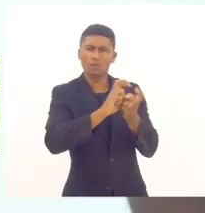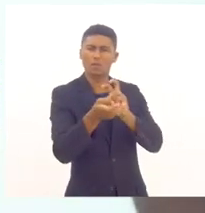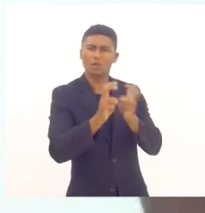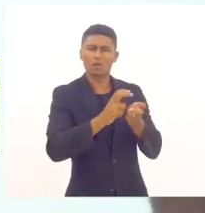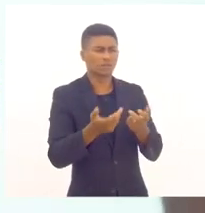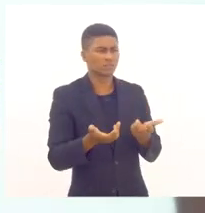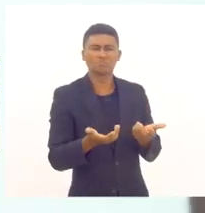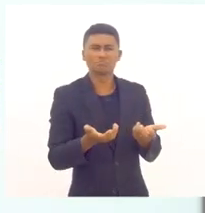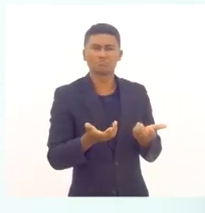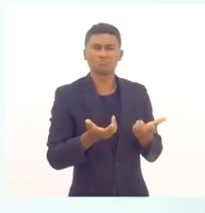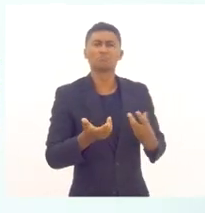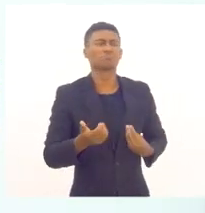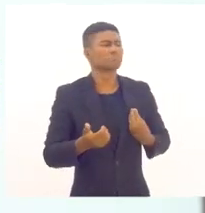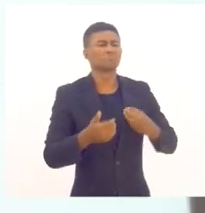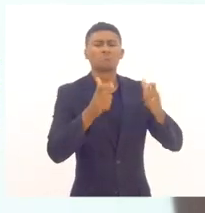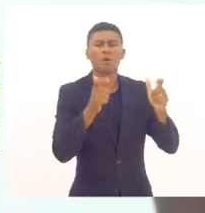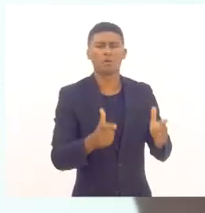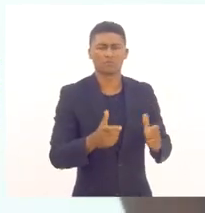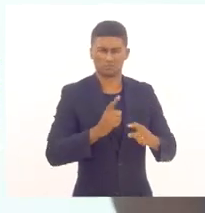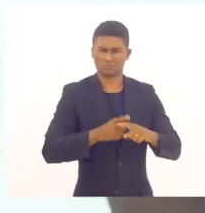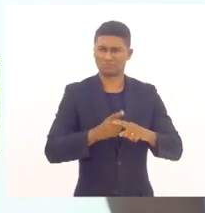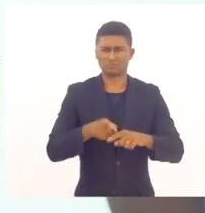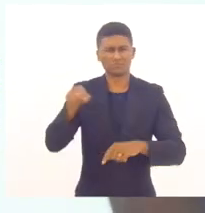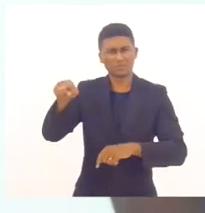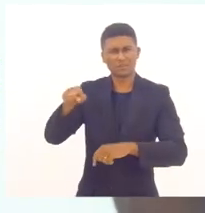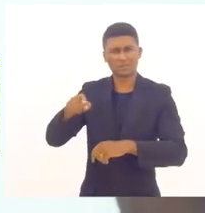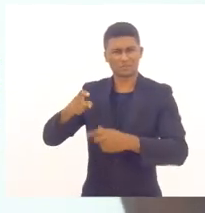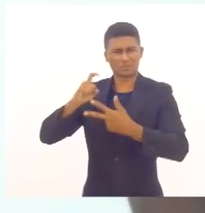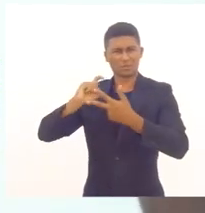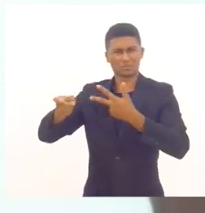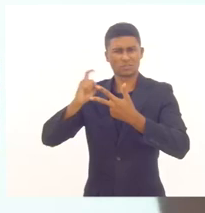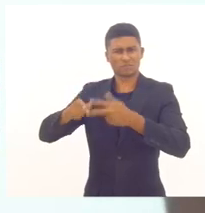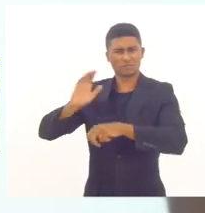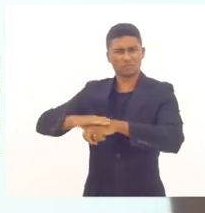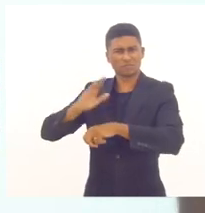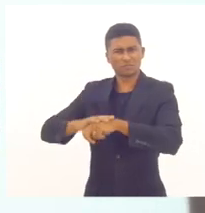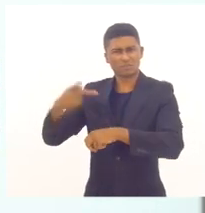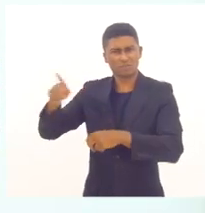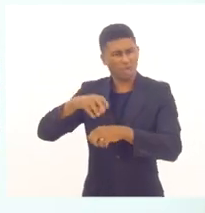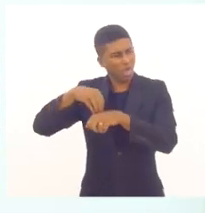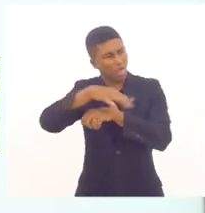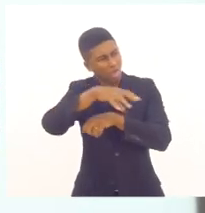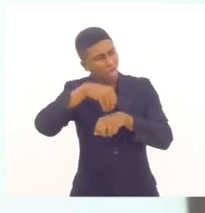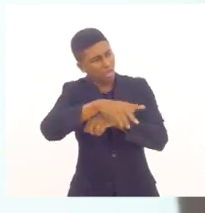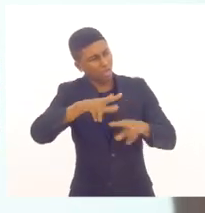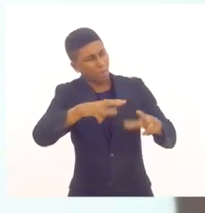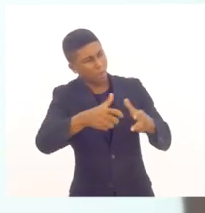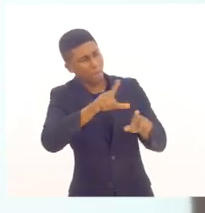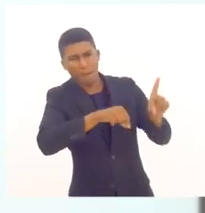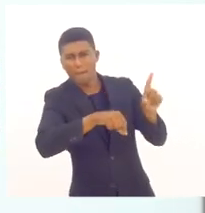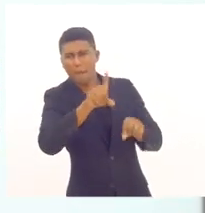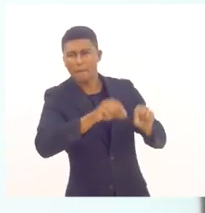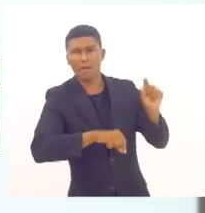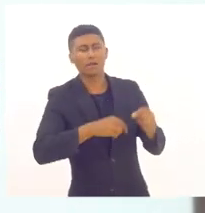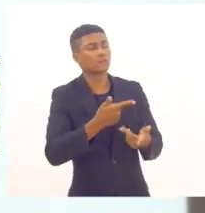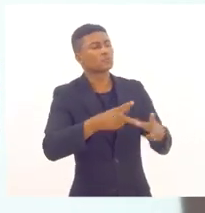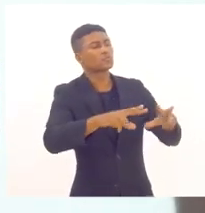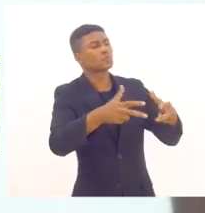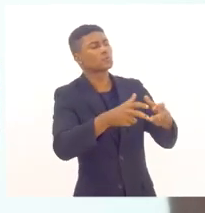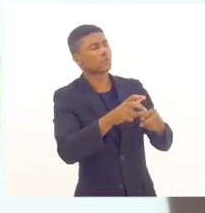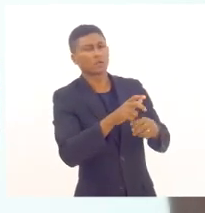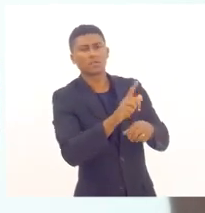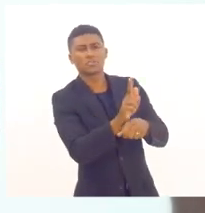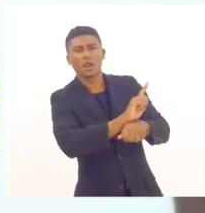poder executivo que vai ter a função de indicar a comissão que vai gerenciar,